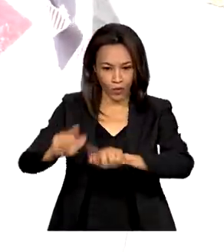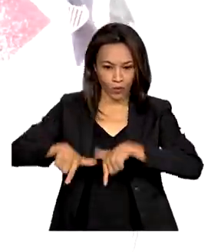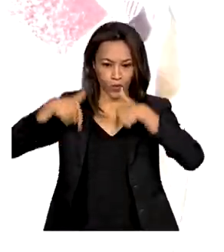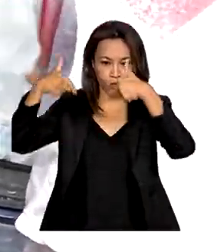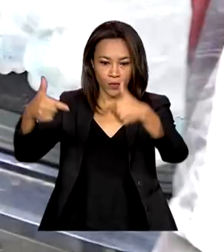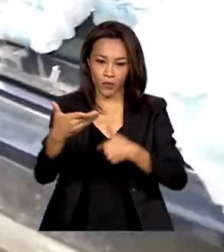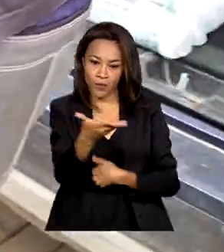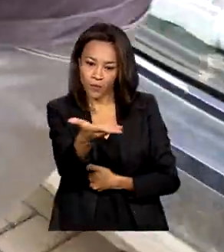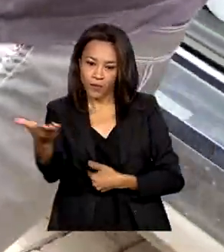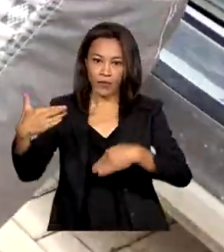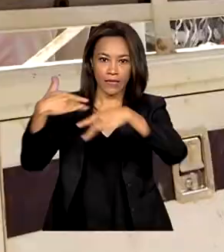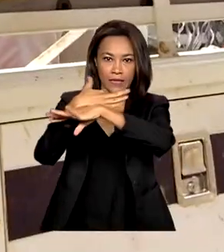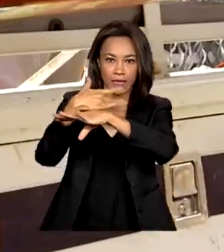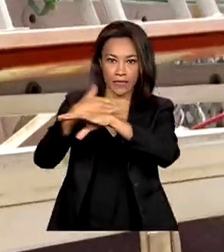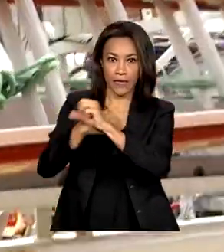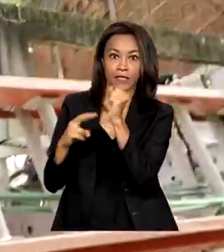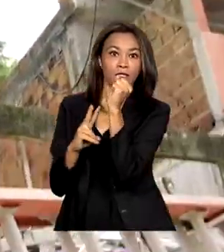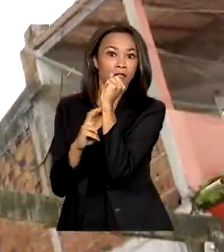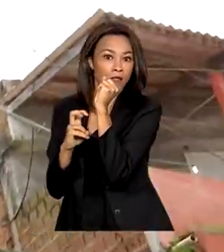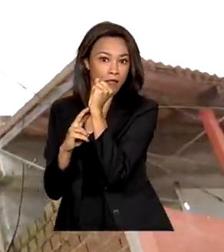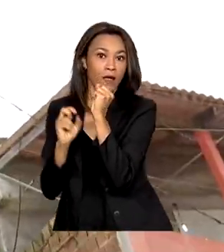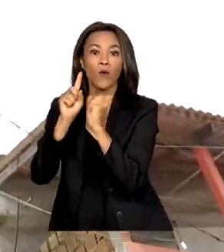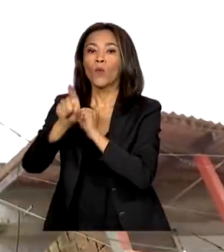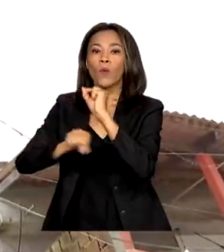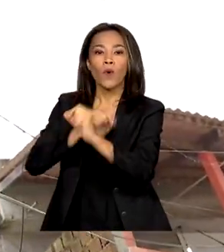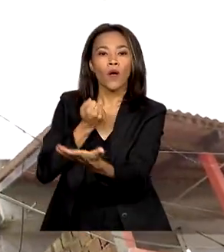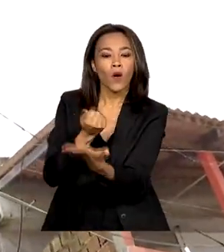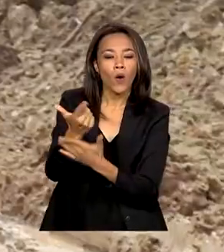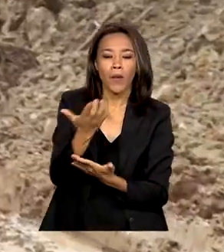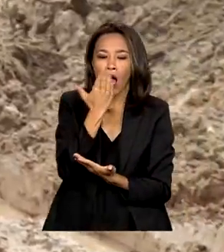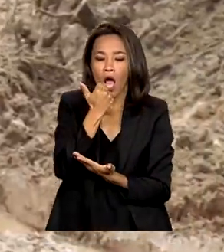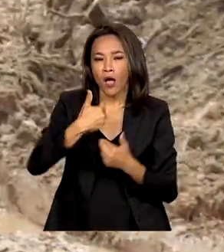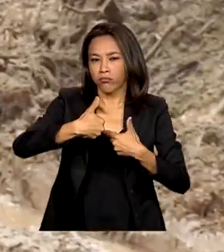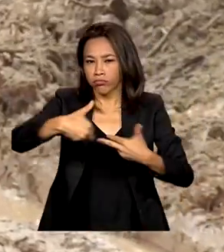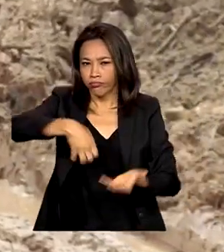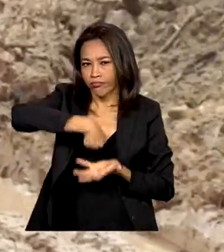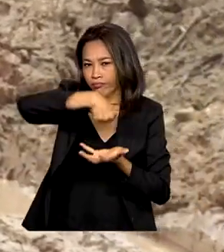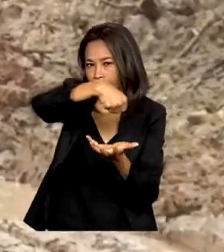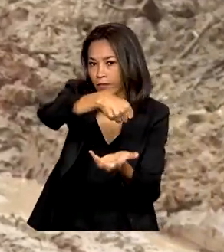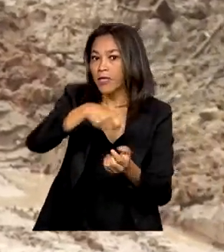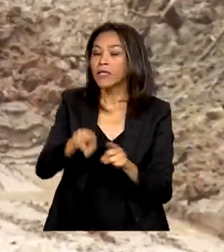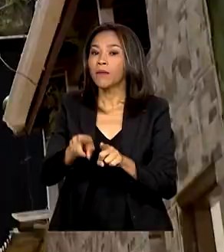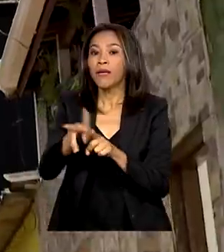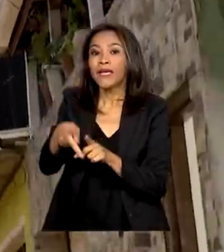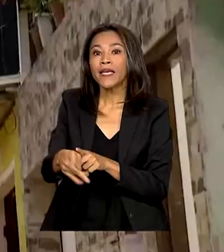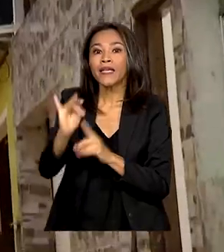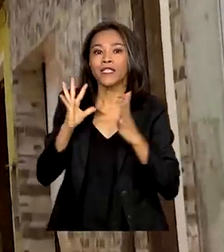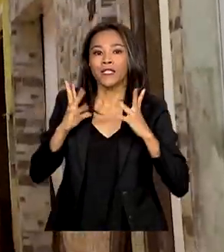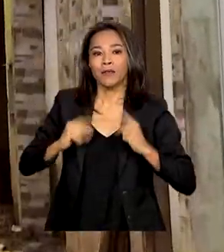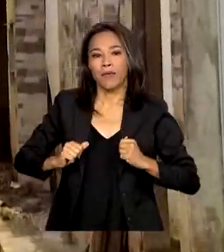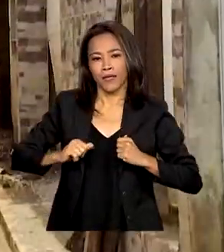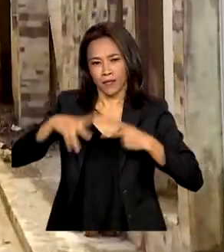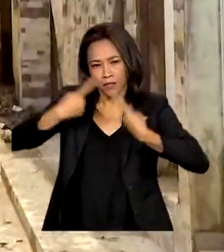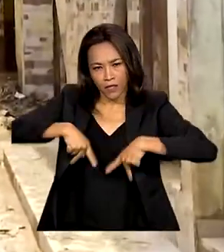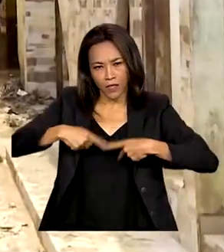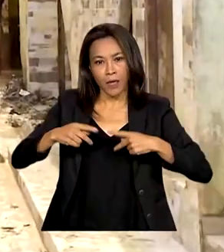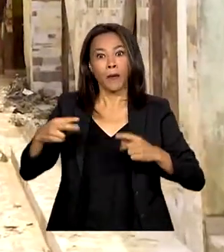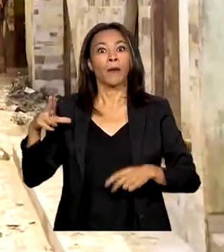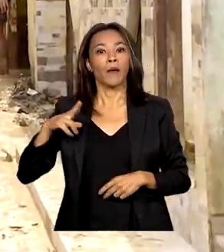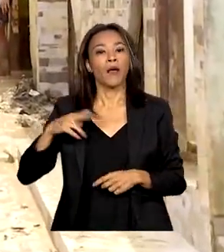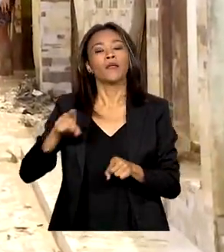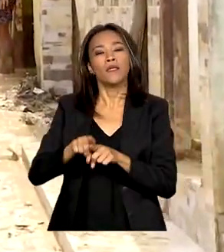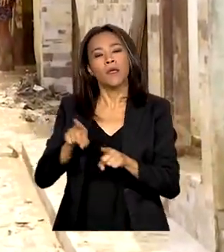São Sebastião. O dinheiro será para a compra de cestas básicas, kits de limpeza, higiene pessoal e